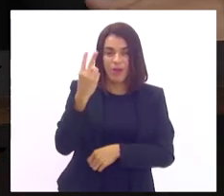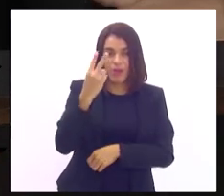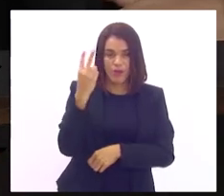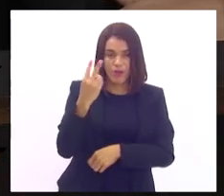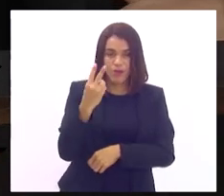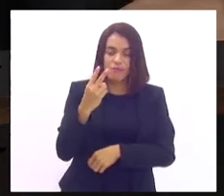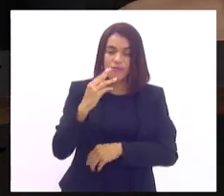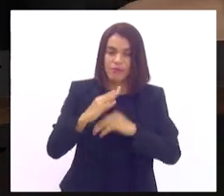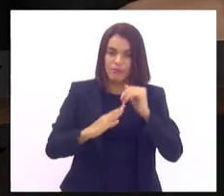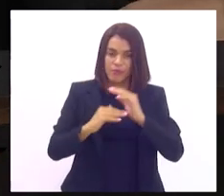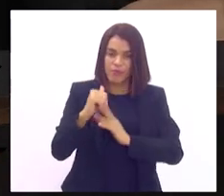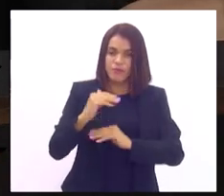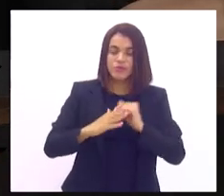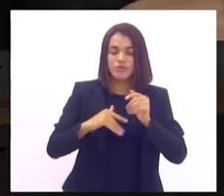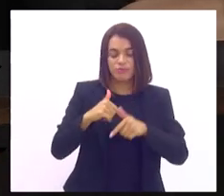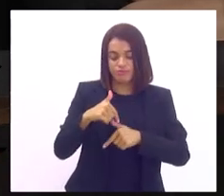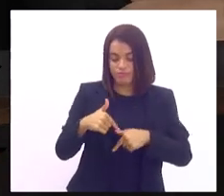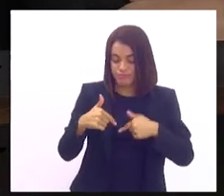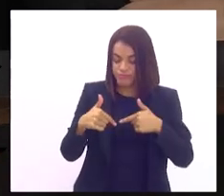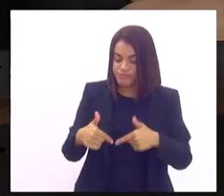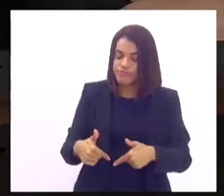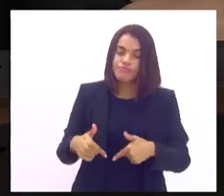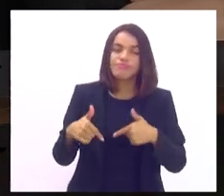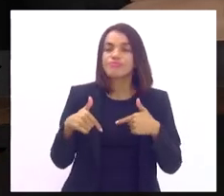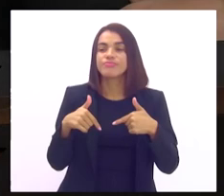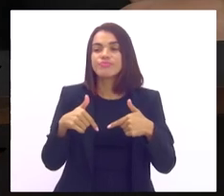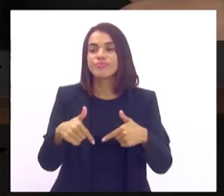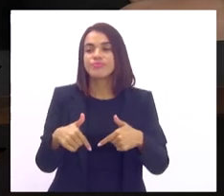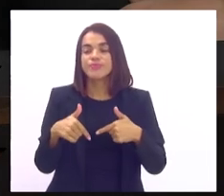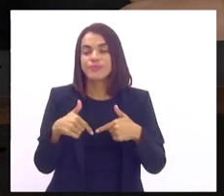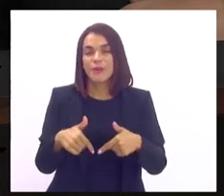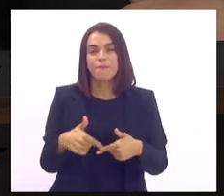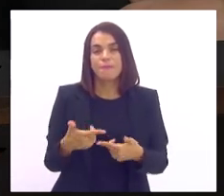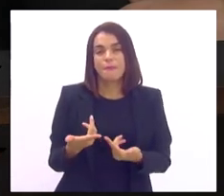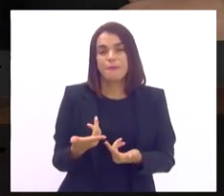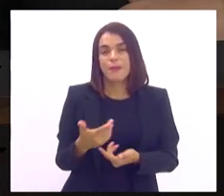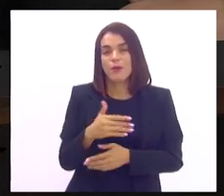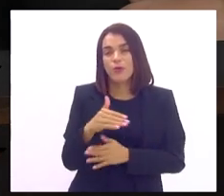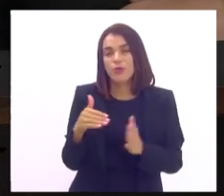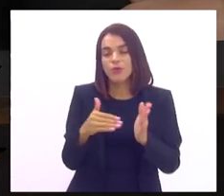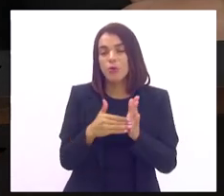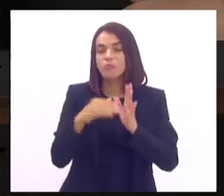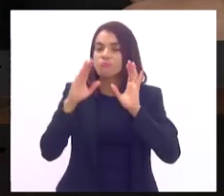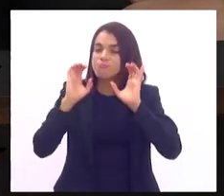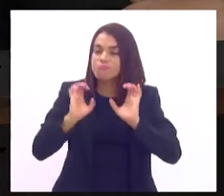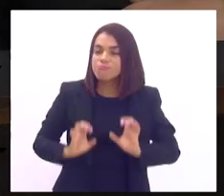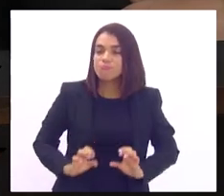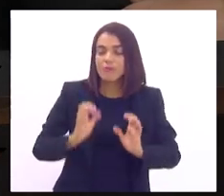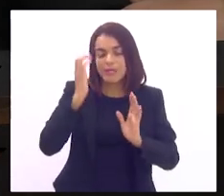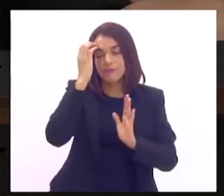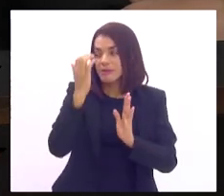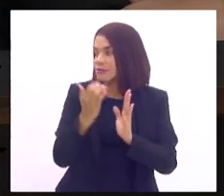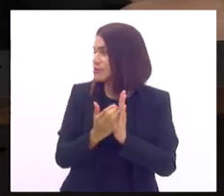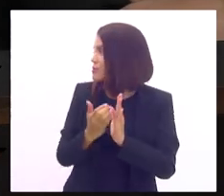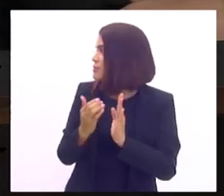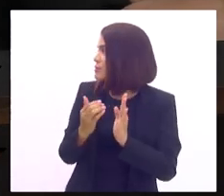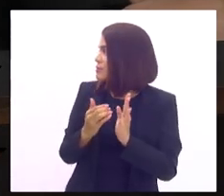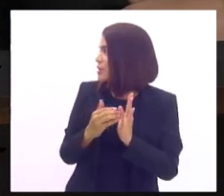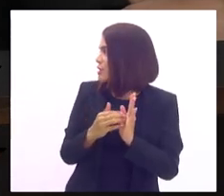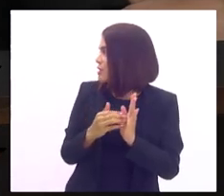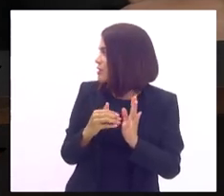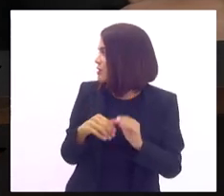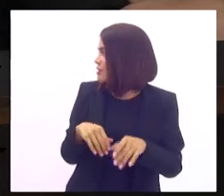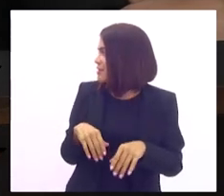regular, para o profissional que está atuando com todos os preceitos, né, da ética, da competência, que